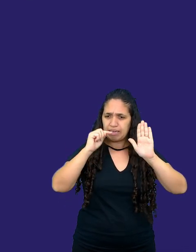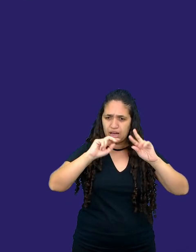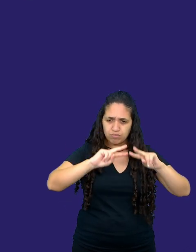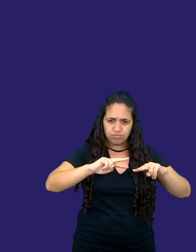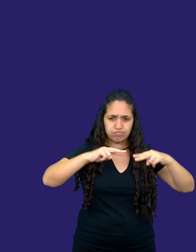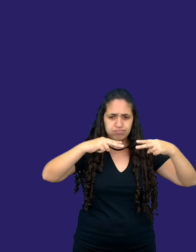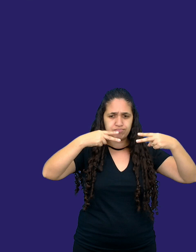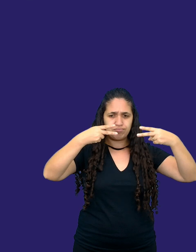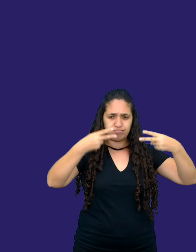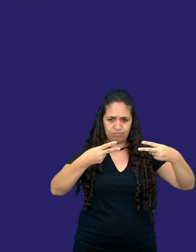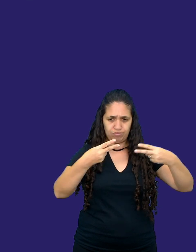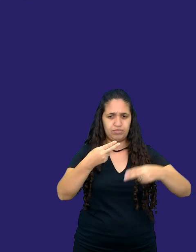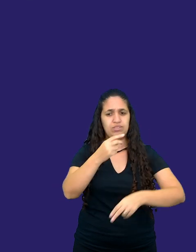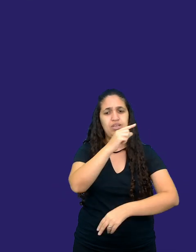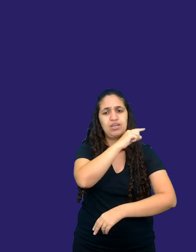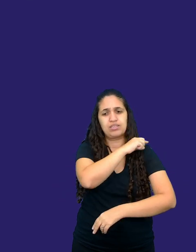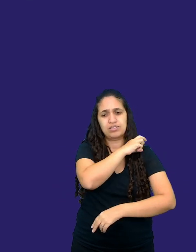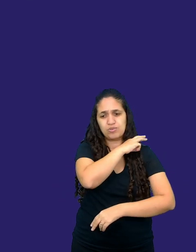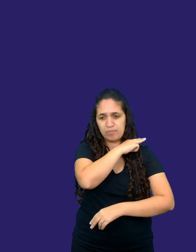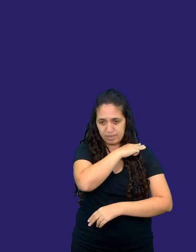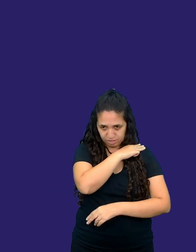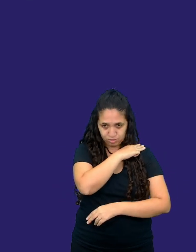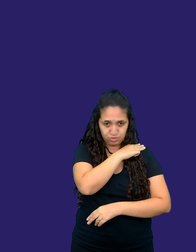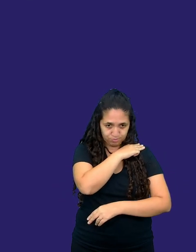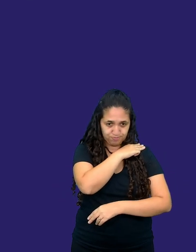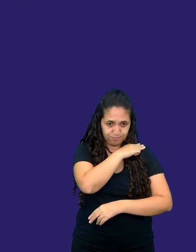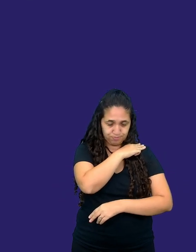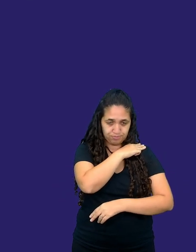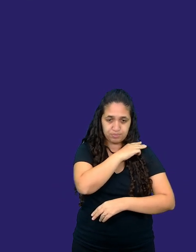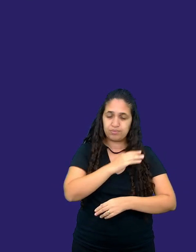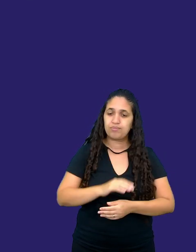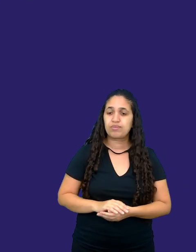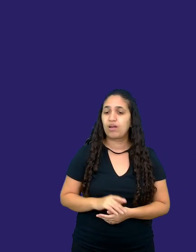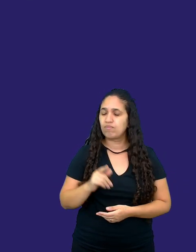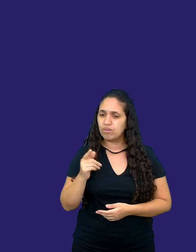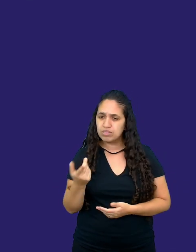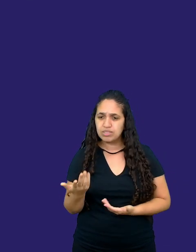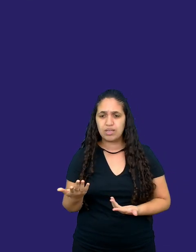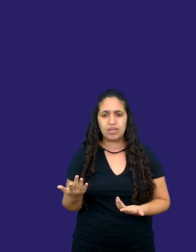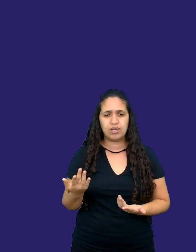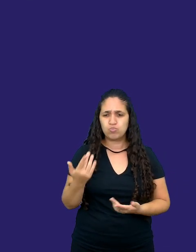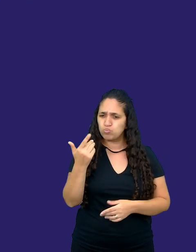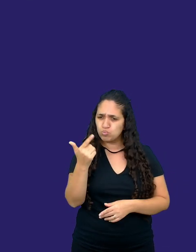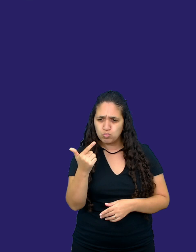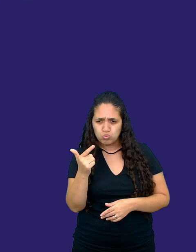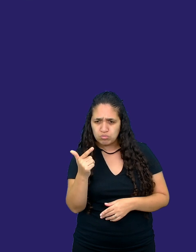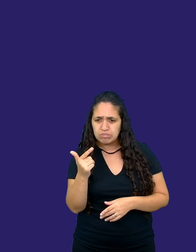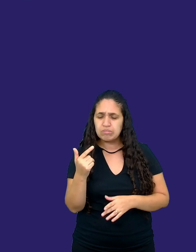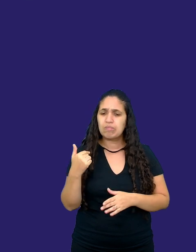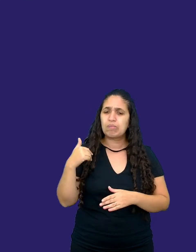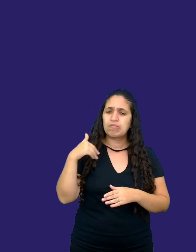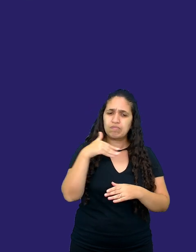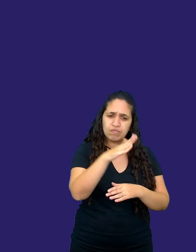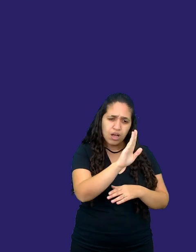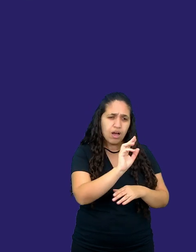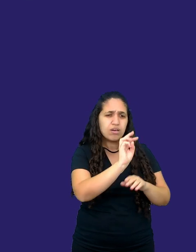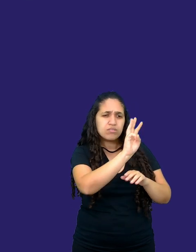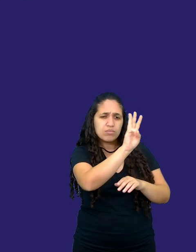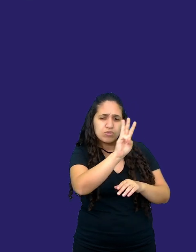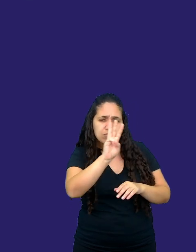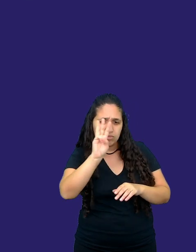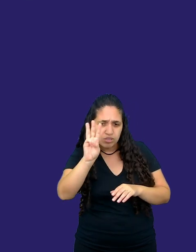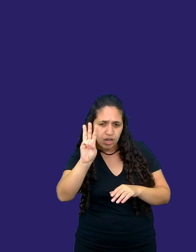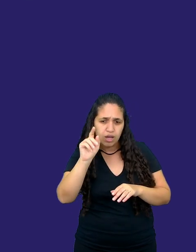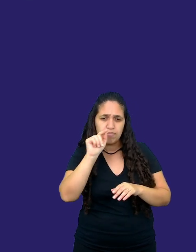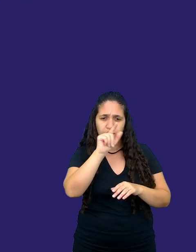escrito ensino médio, tá? Se você não fez isso, você pode ir lá na página